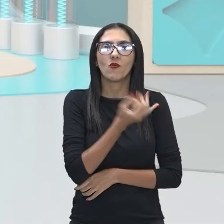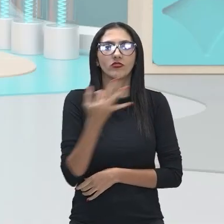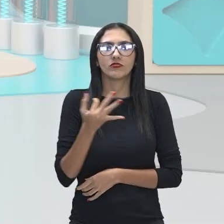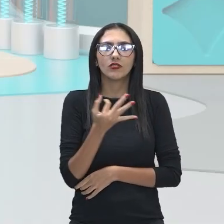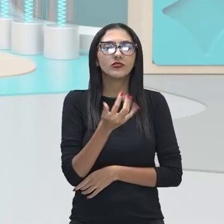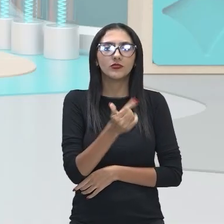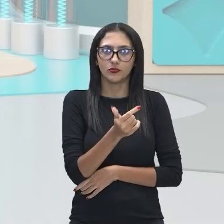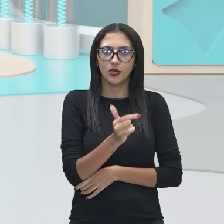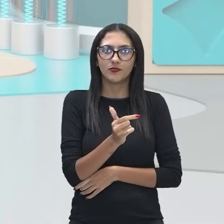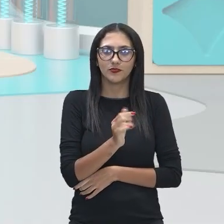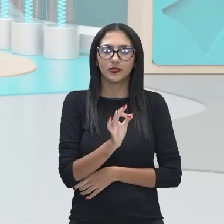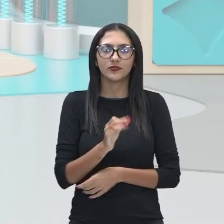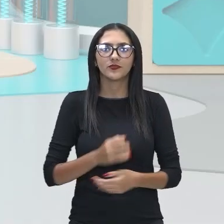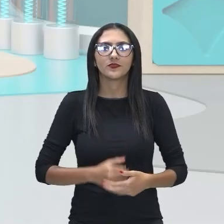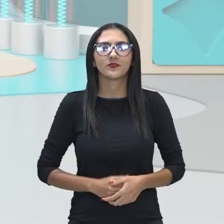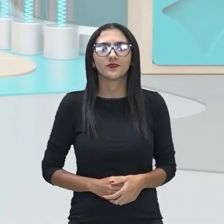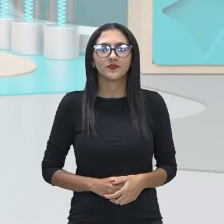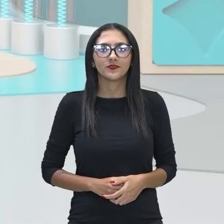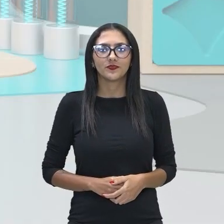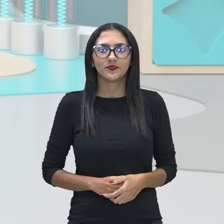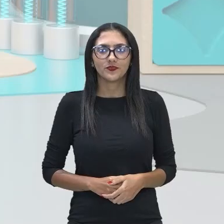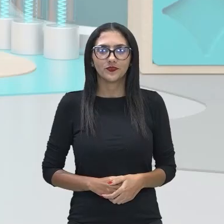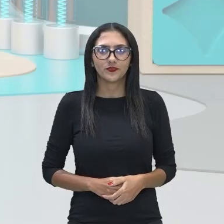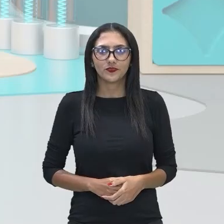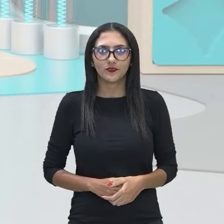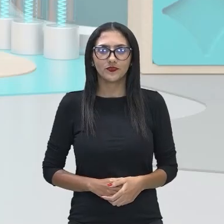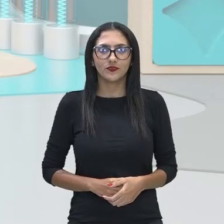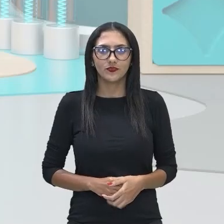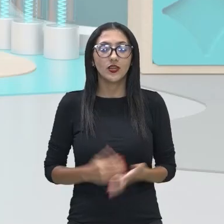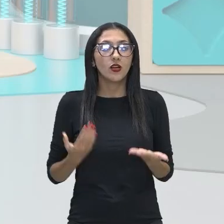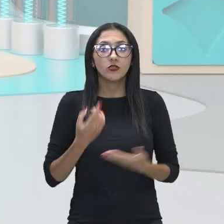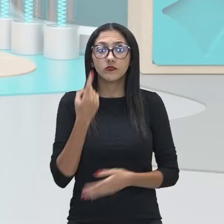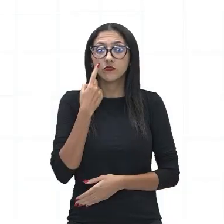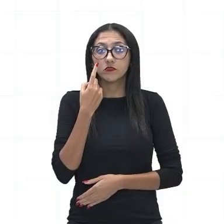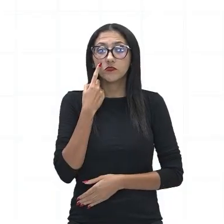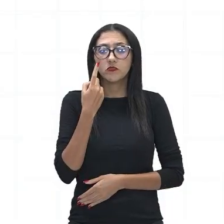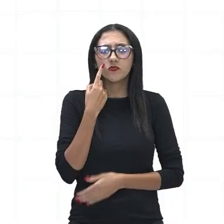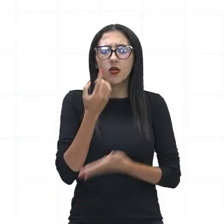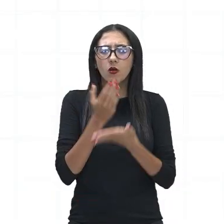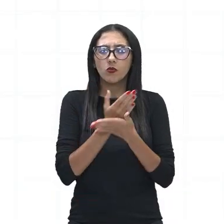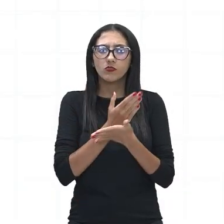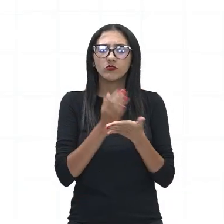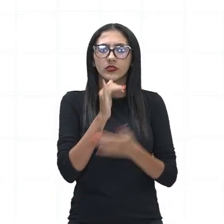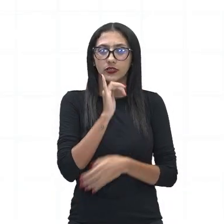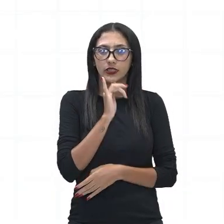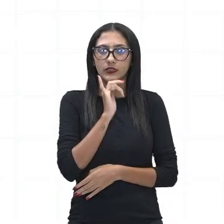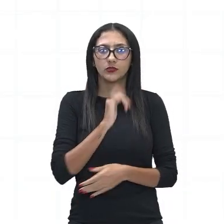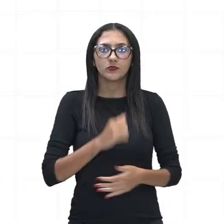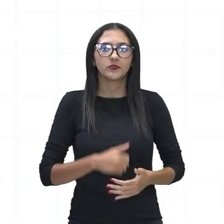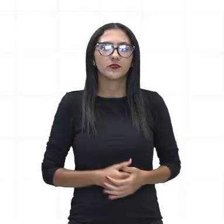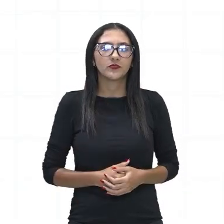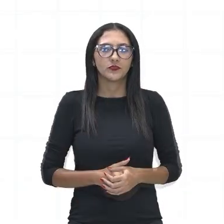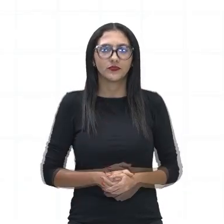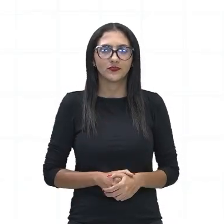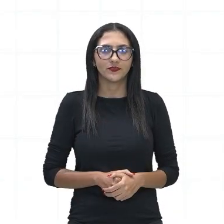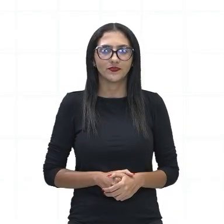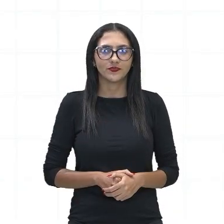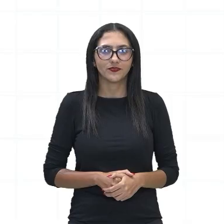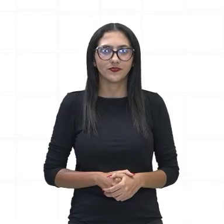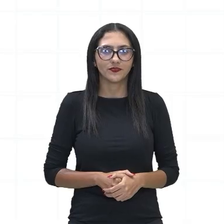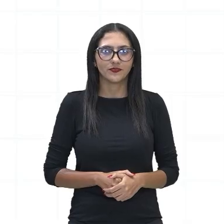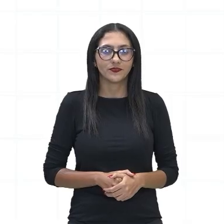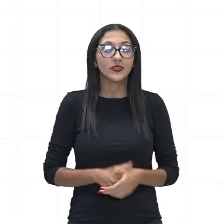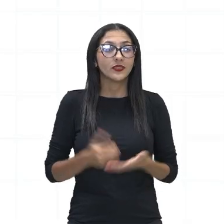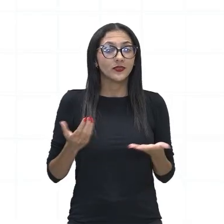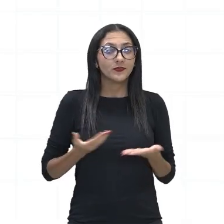não tem forma do plural. Então, vamos ver o exemplo de uncountable nouns. Então, nós temos agora as uncountable